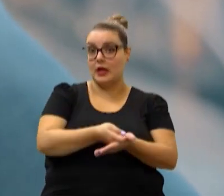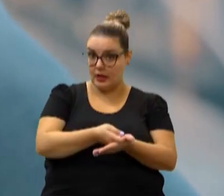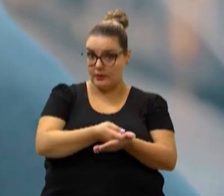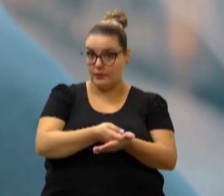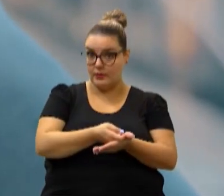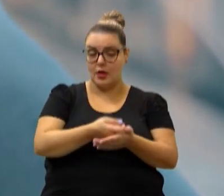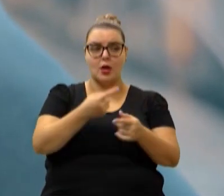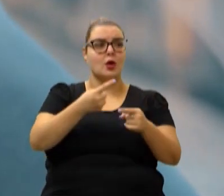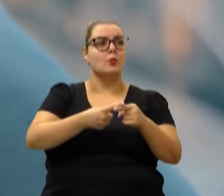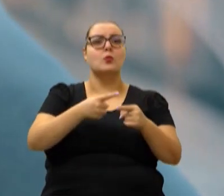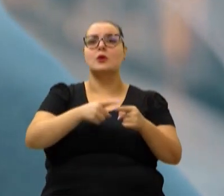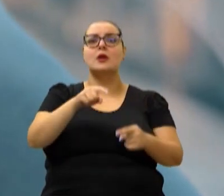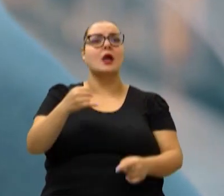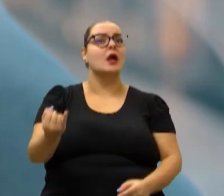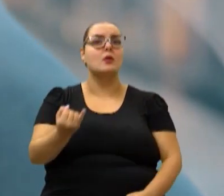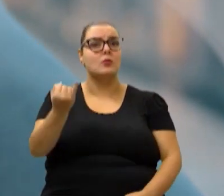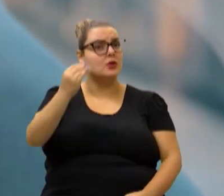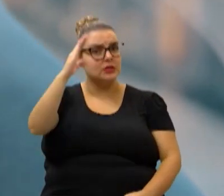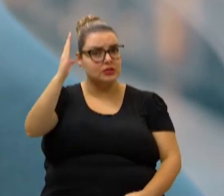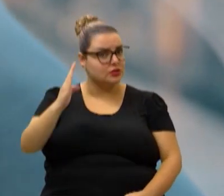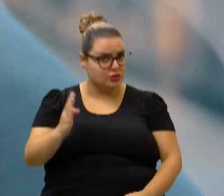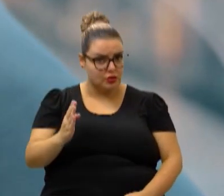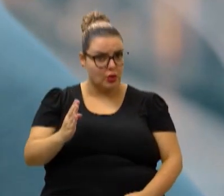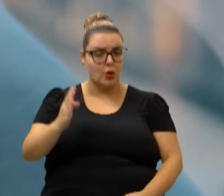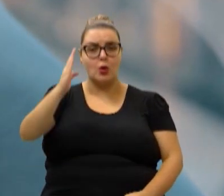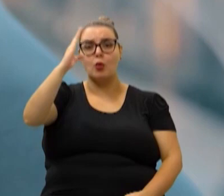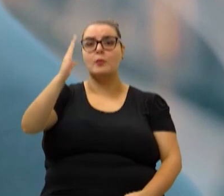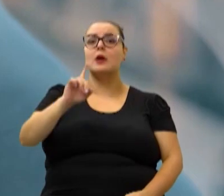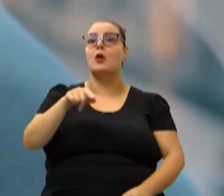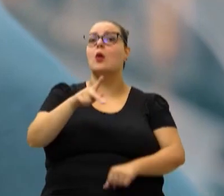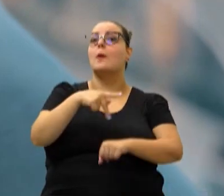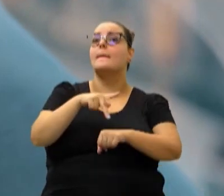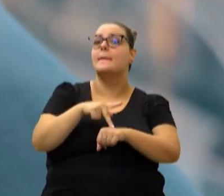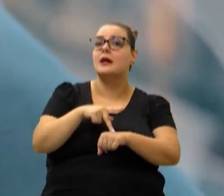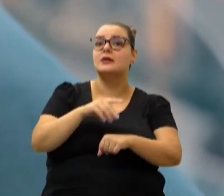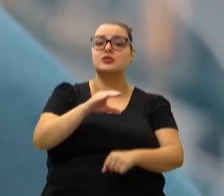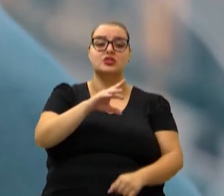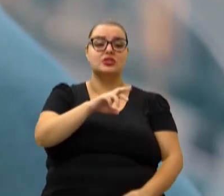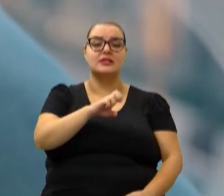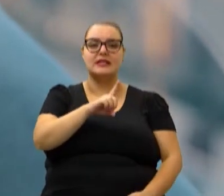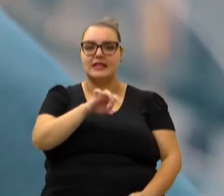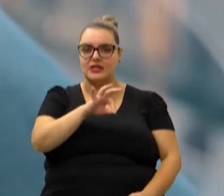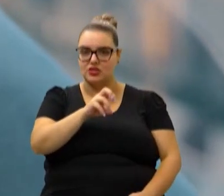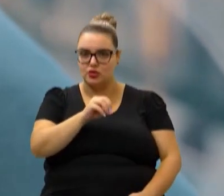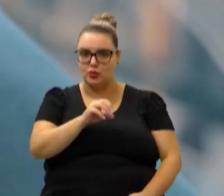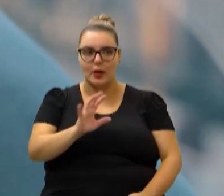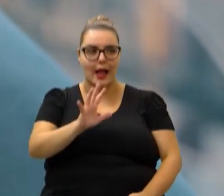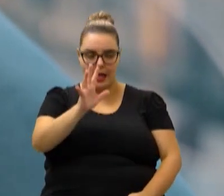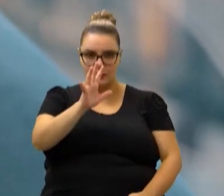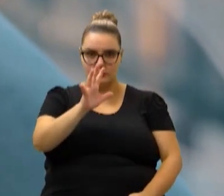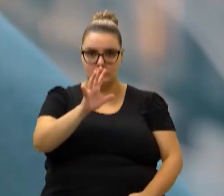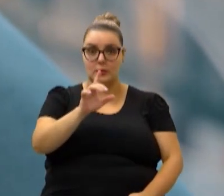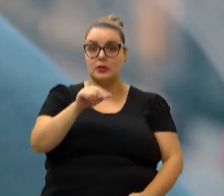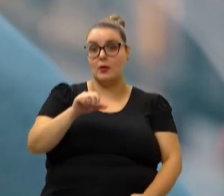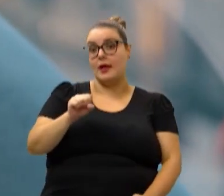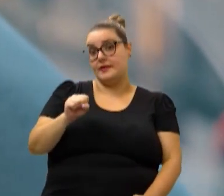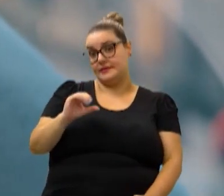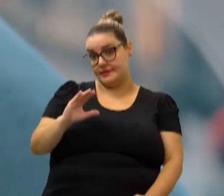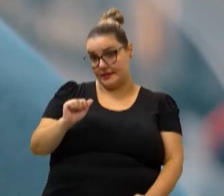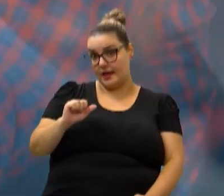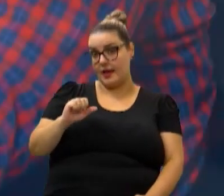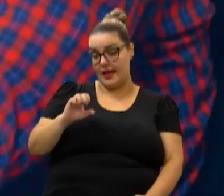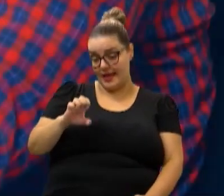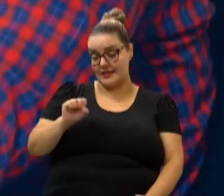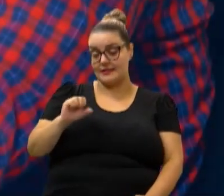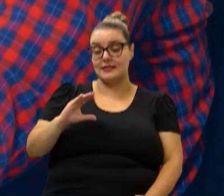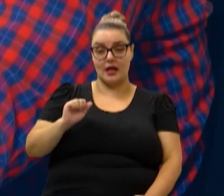que você vai pagar. E por que isso é muito importante no Brasil? O Brasil é um país de crédito caro. Então ele é